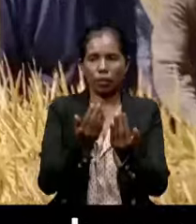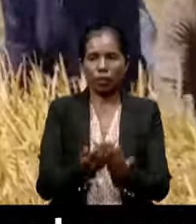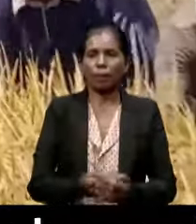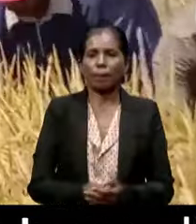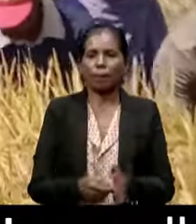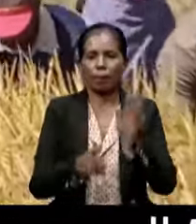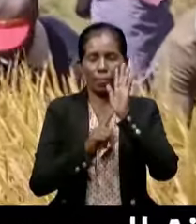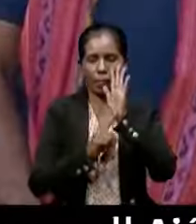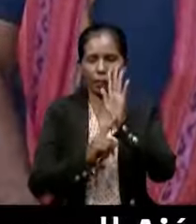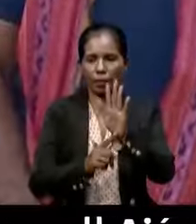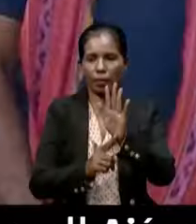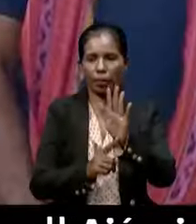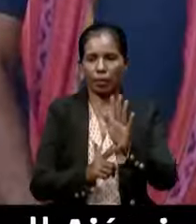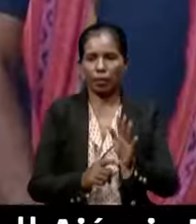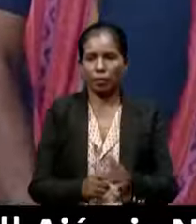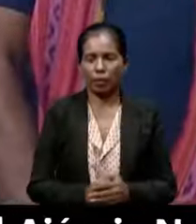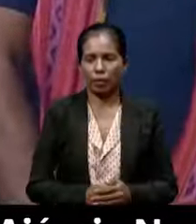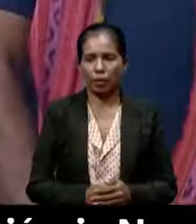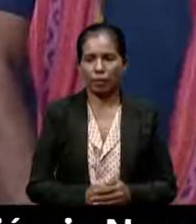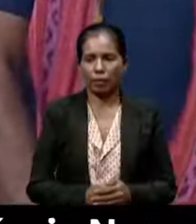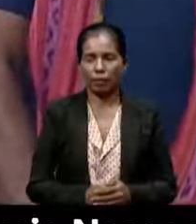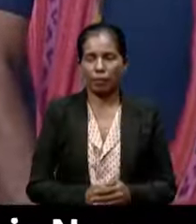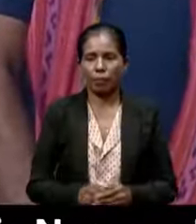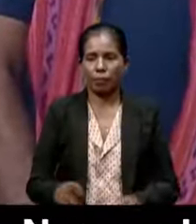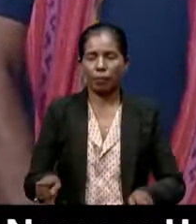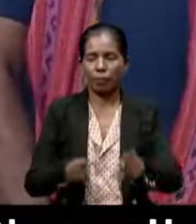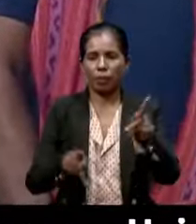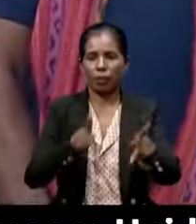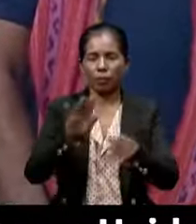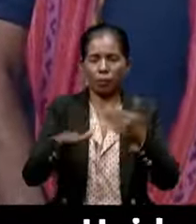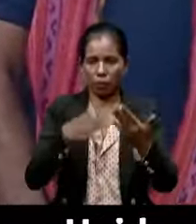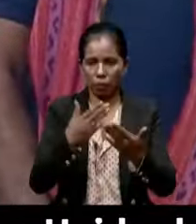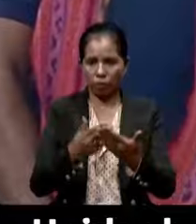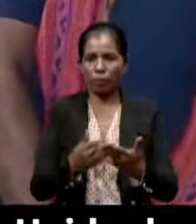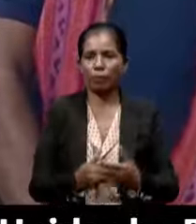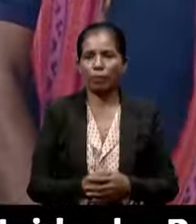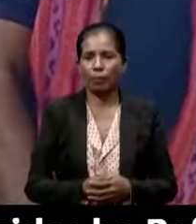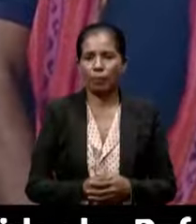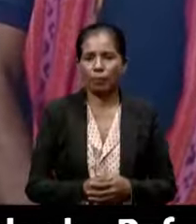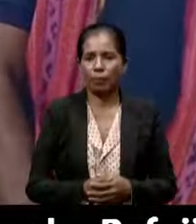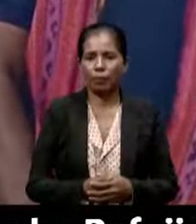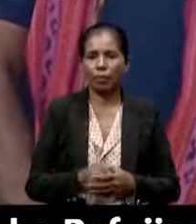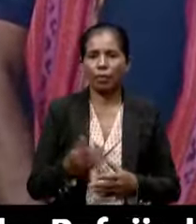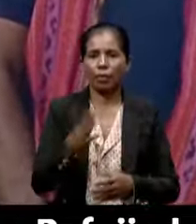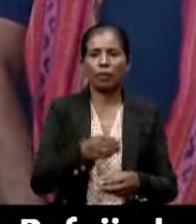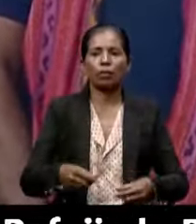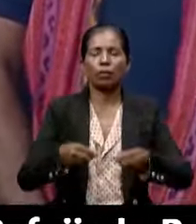ba, bobo hototo, haturu ba, ema hototo, ikom ti